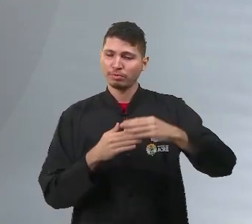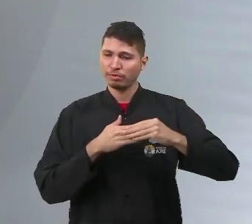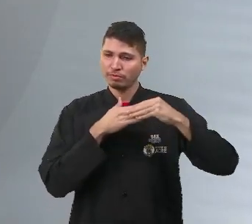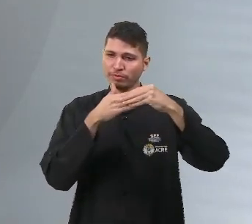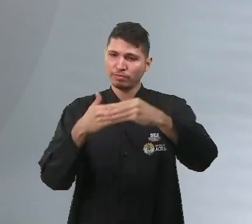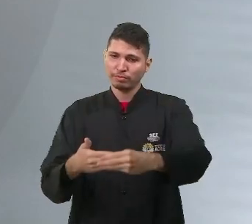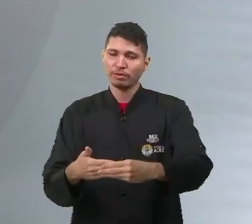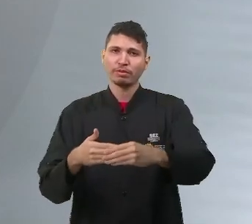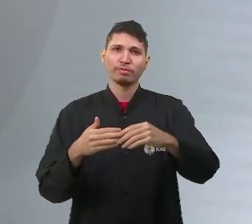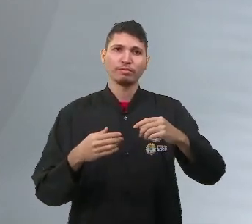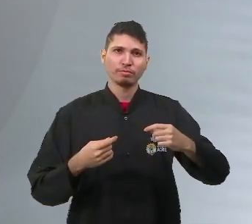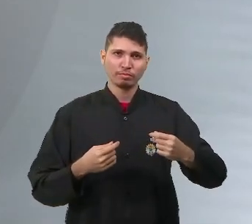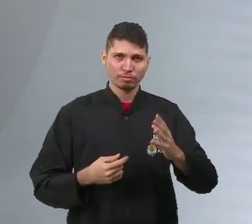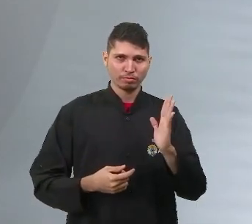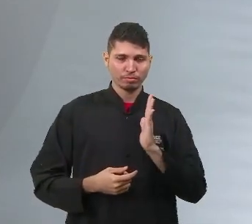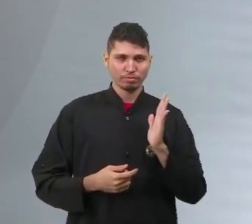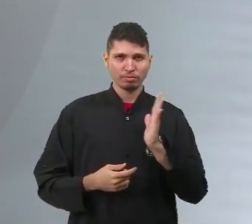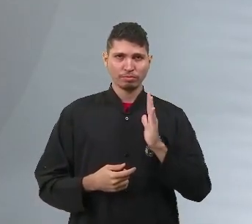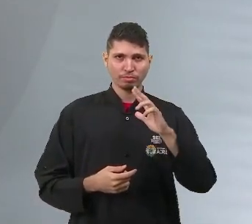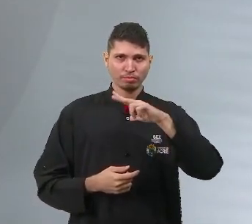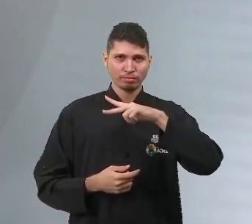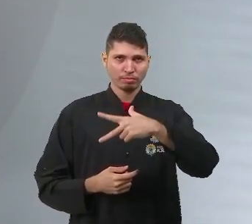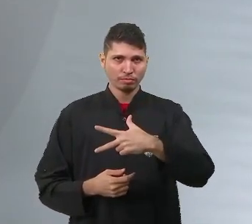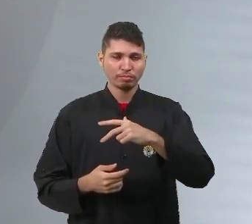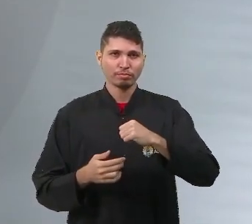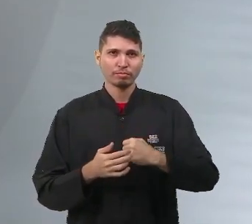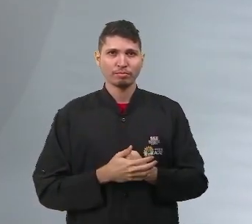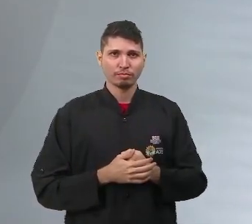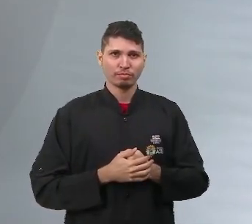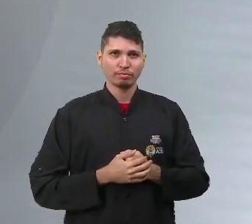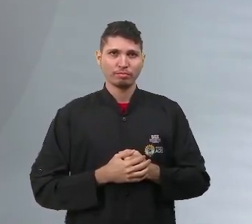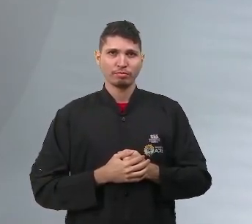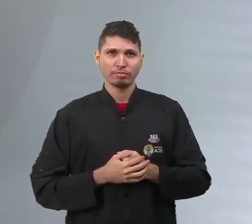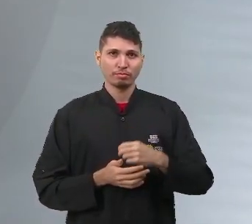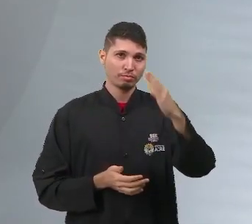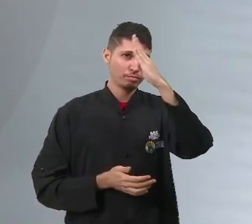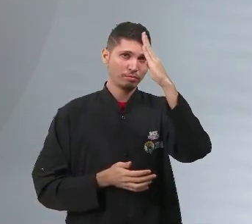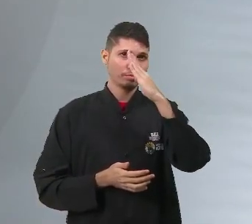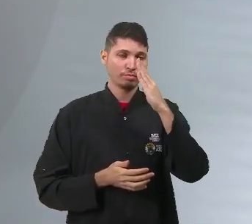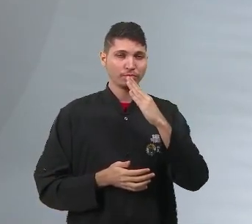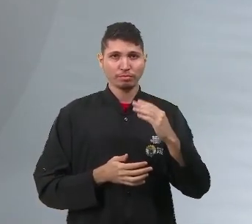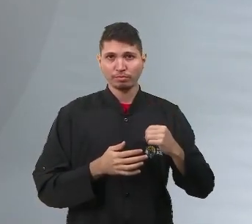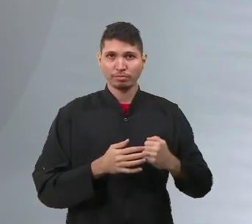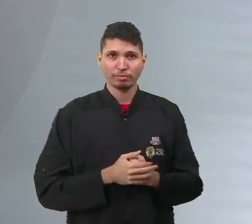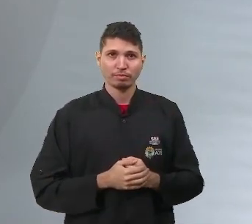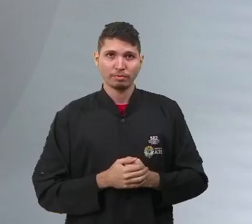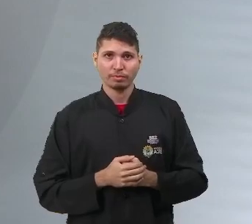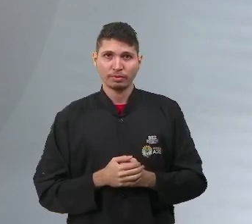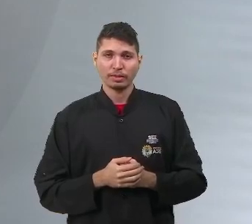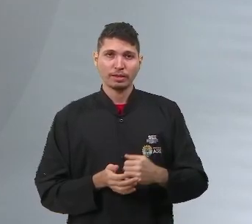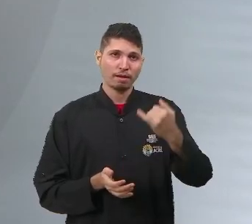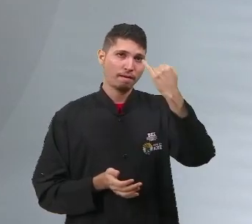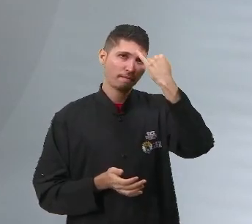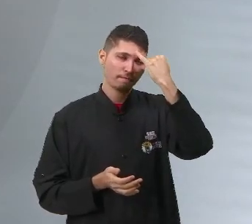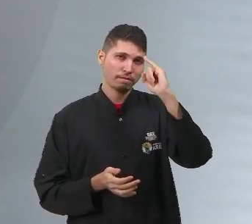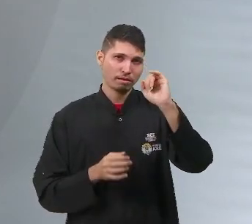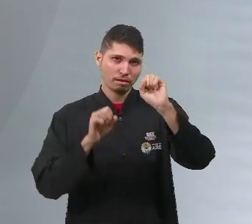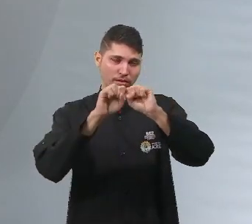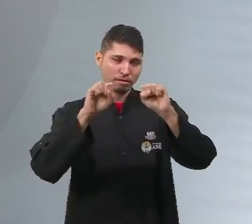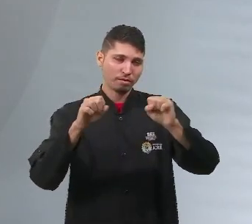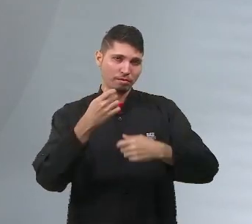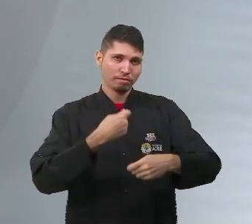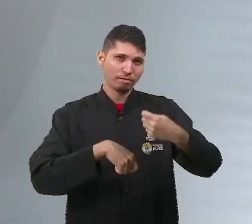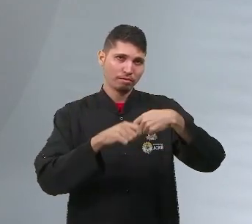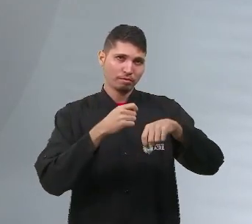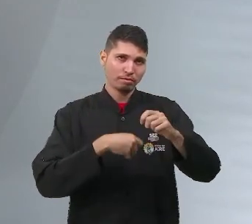Portugal. Quanto mais riqueza eles tivessem, mais poder eles teriam lá na Europa. Sendo assim, o Brasil está dentro dessa lógica mercantilista, tá? Não só o Brasil, se você